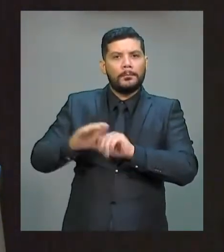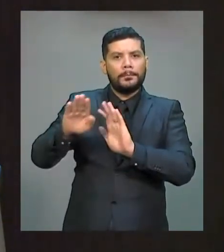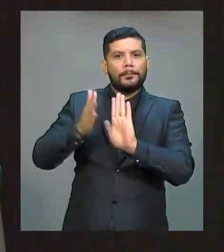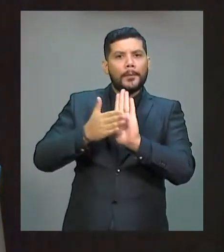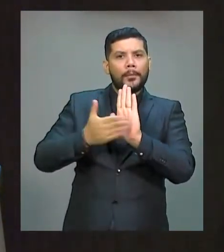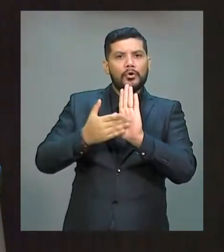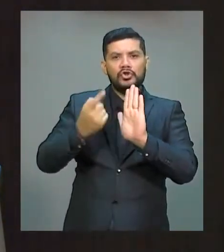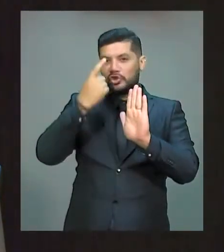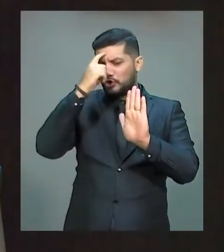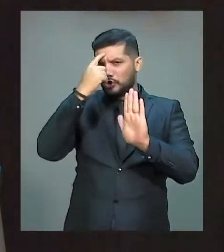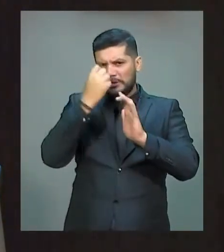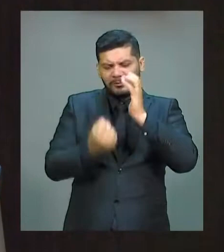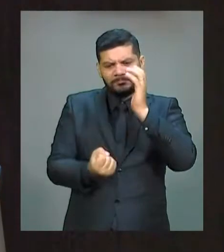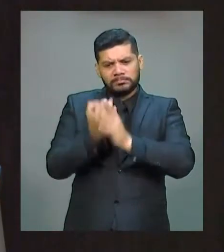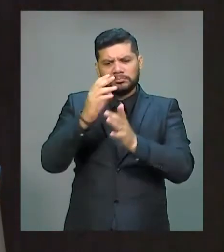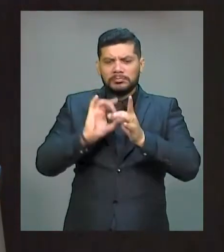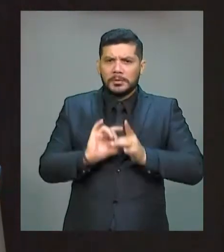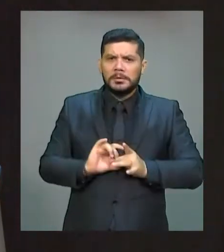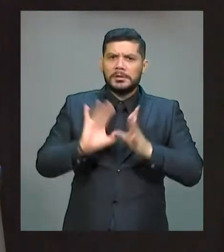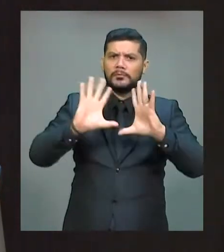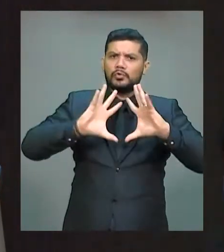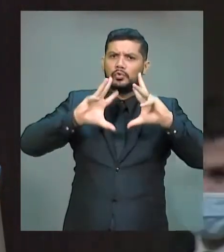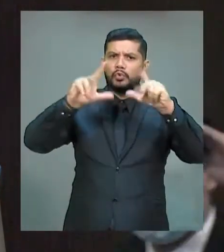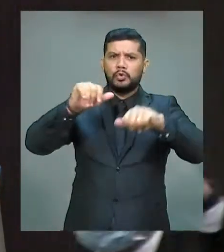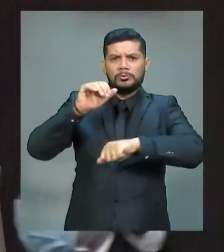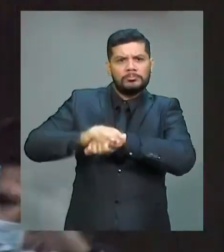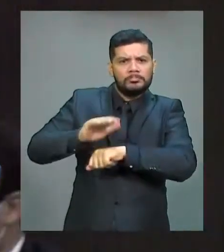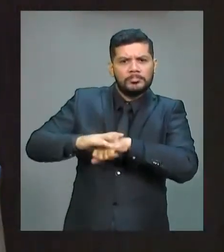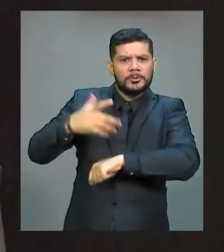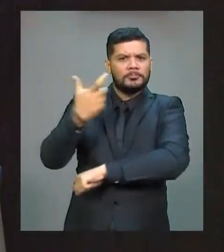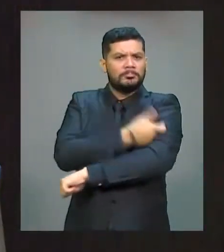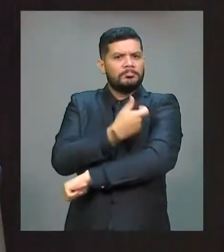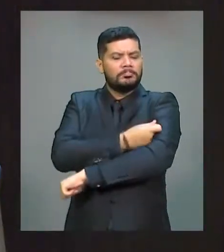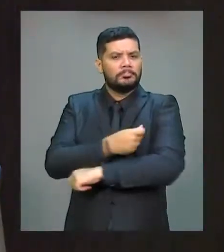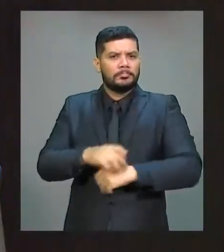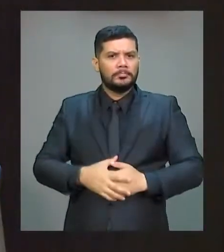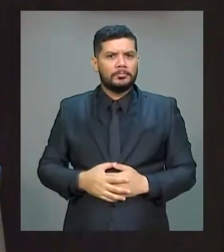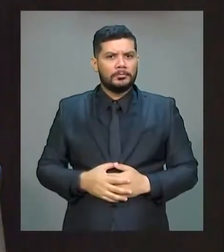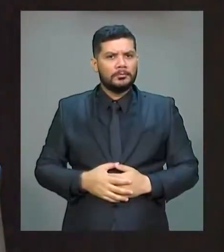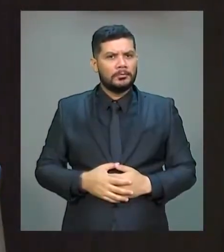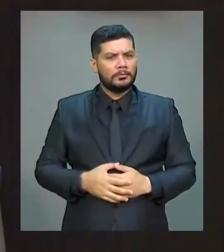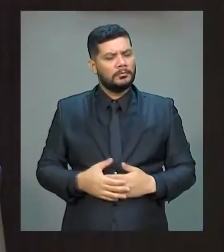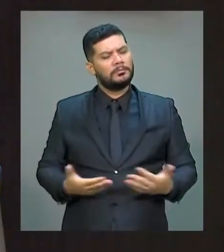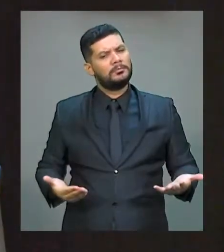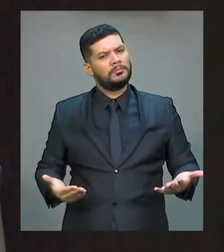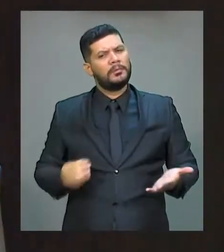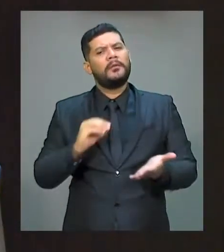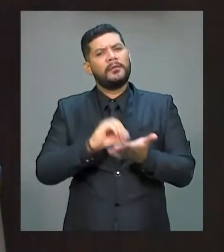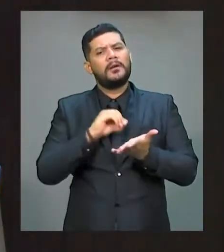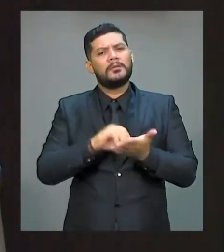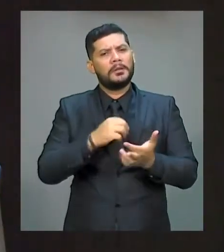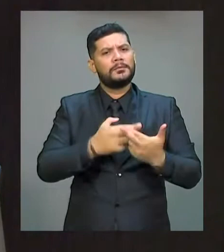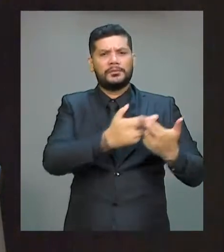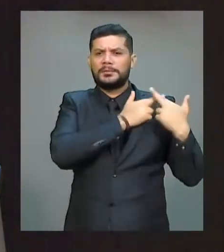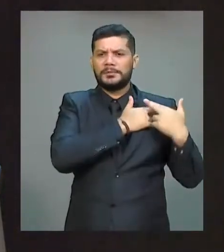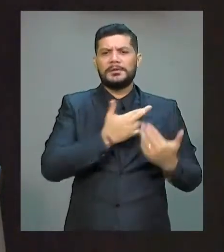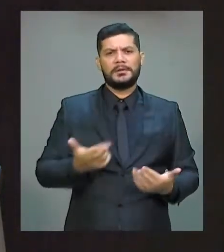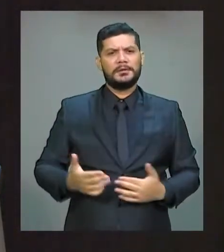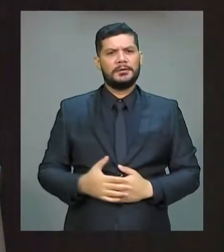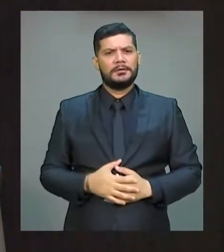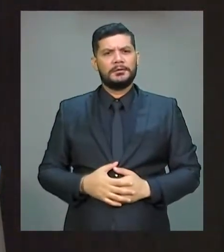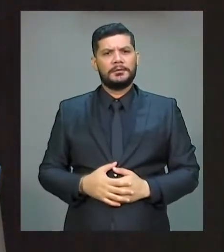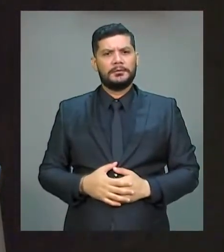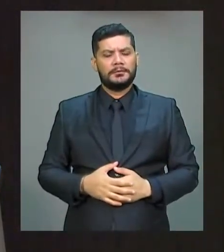a patente para que todos os países pudessem eles próprios produzir a vacina. Isso é de uma irresponsabilidade. Deputado